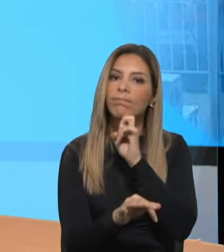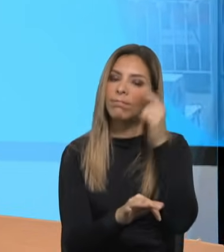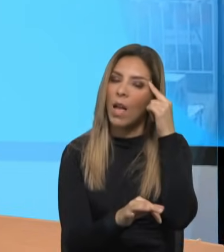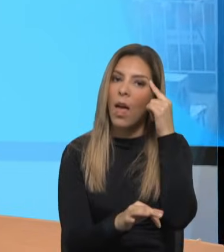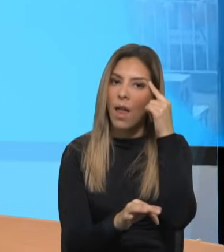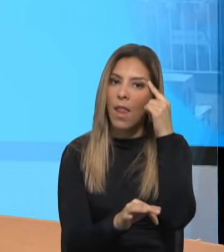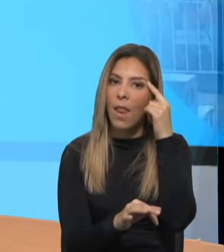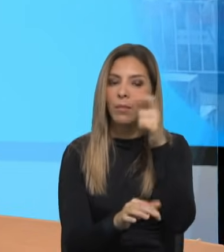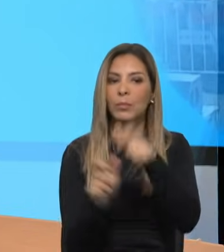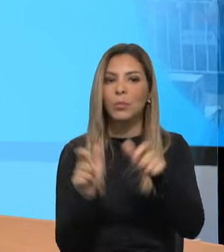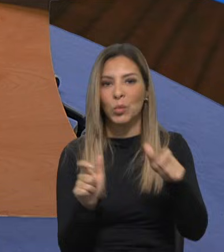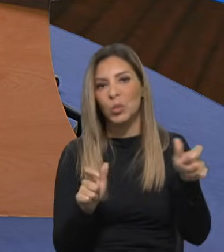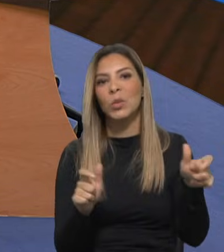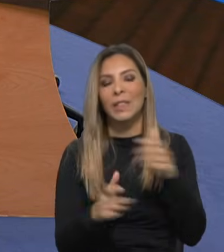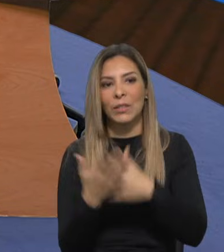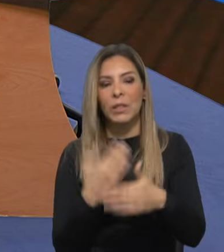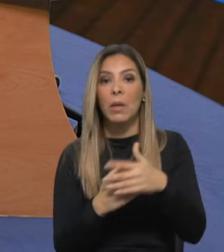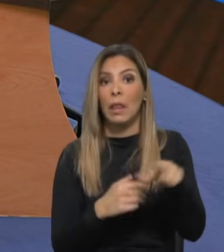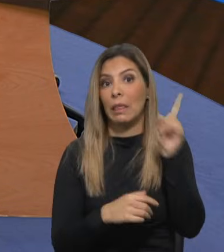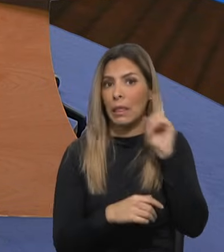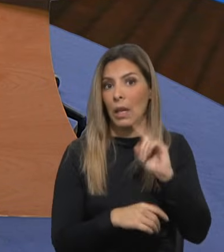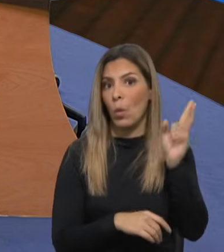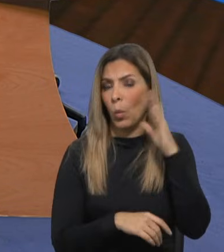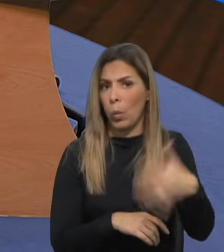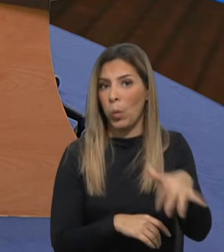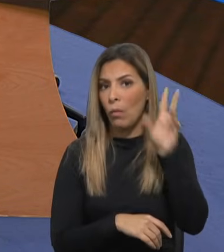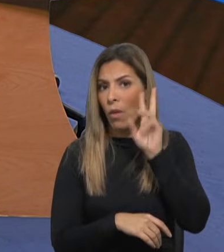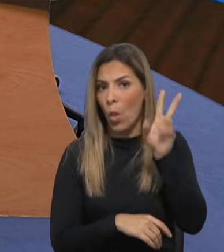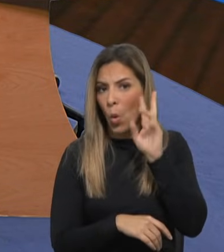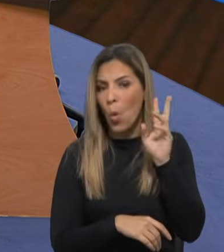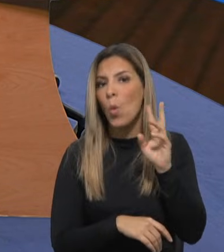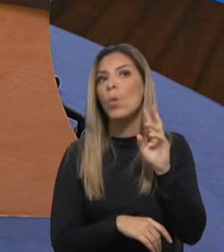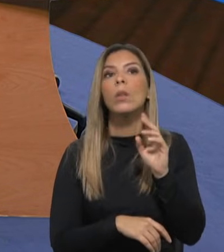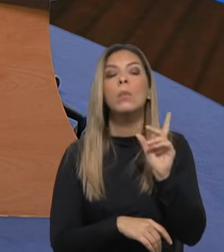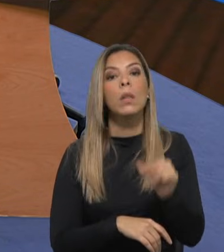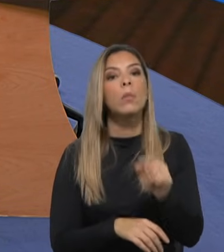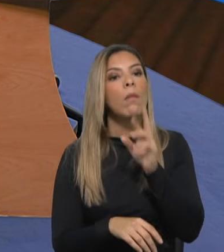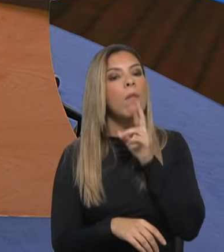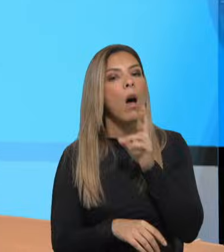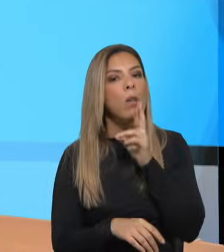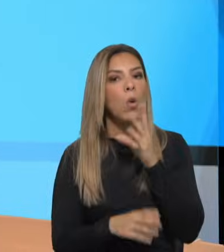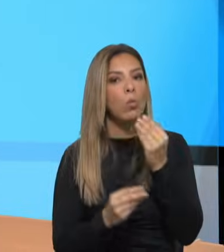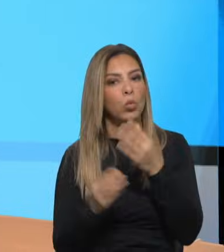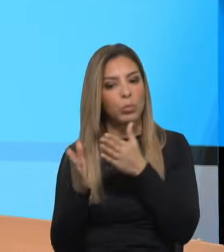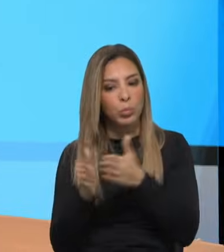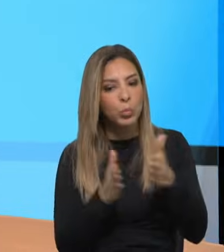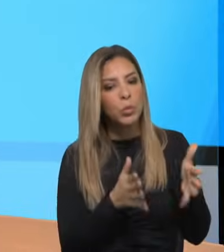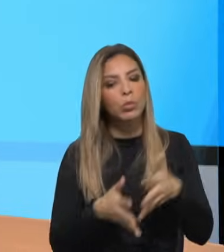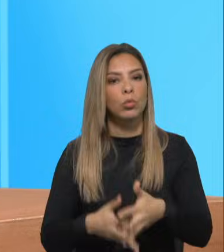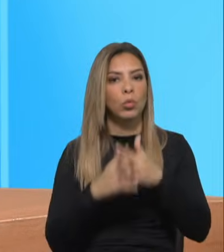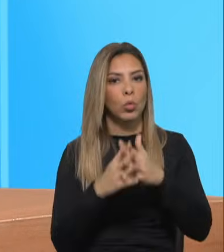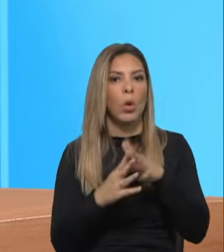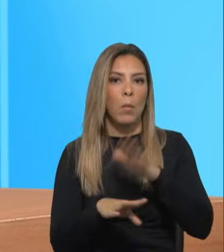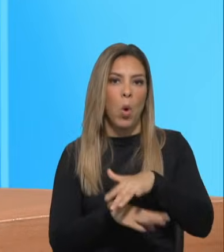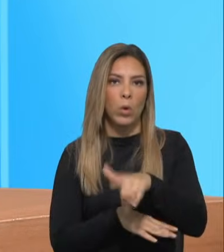passar em branco um dia tão importante, e até porque Fátima trabalha de forma muito estruturada esta questão da pessoa com deficiência. Sim,